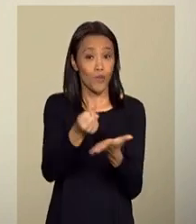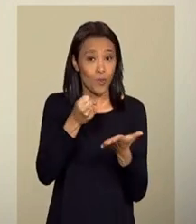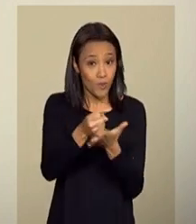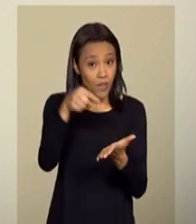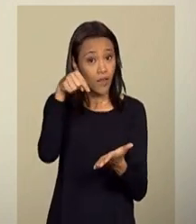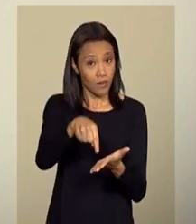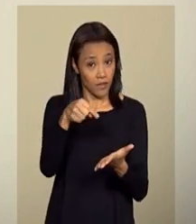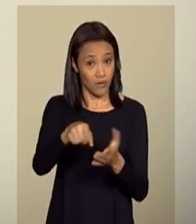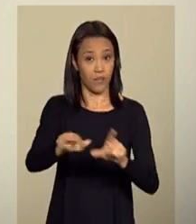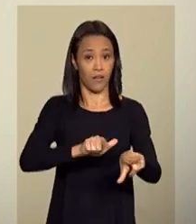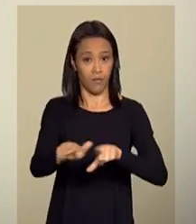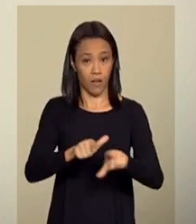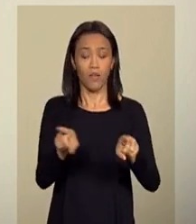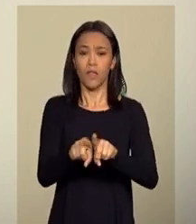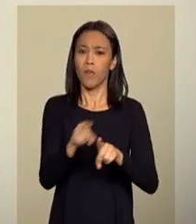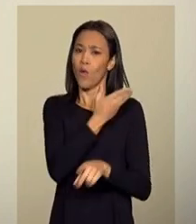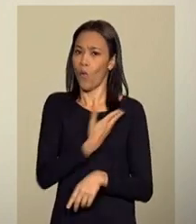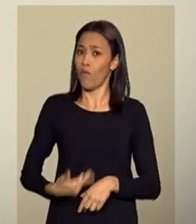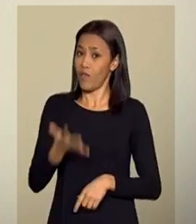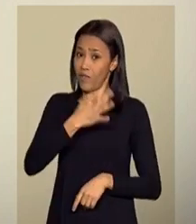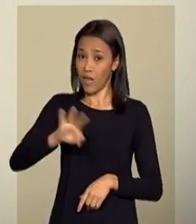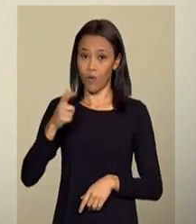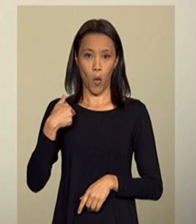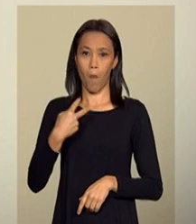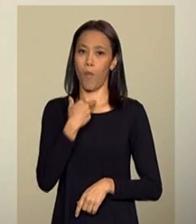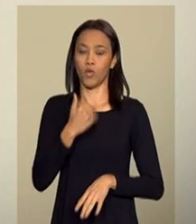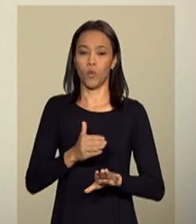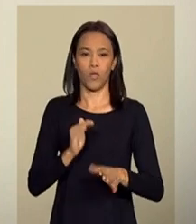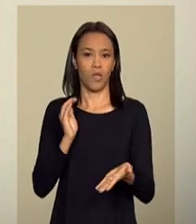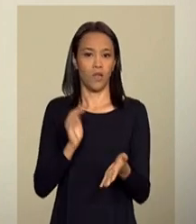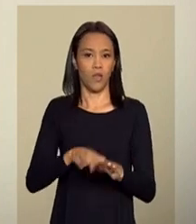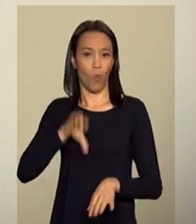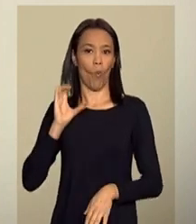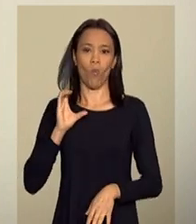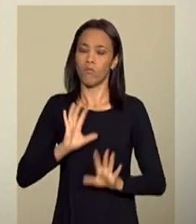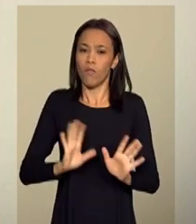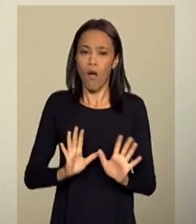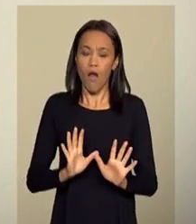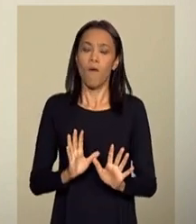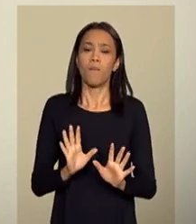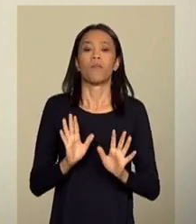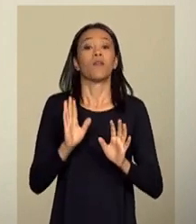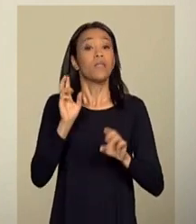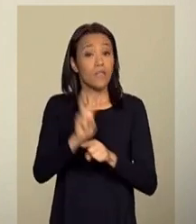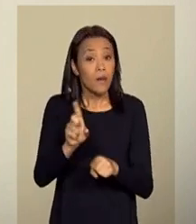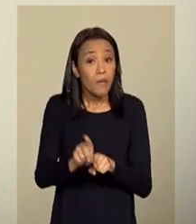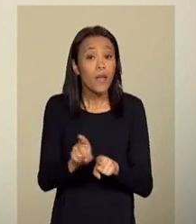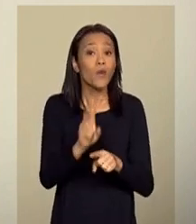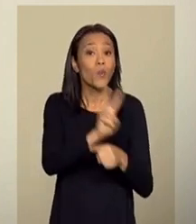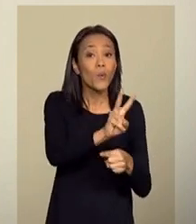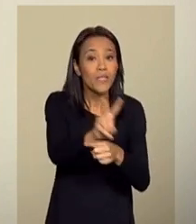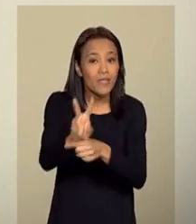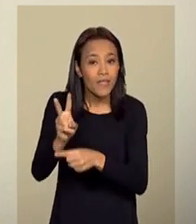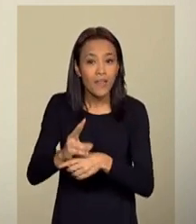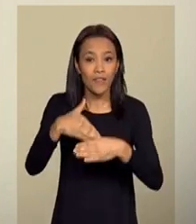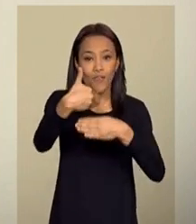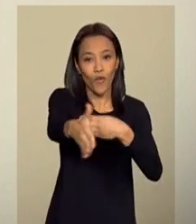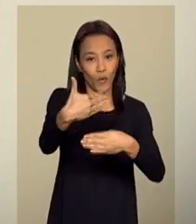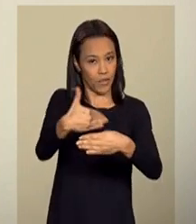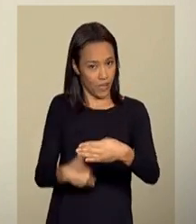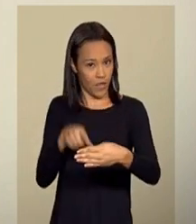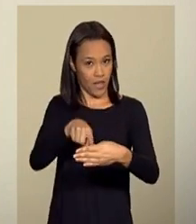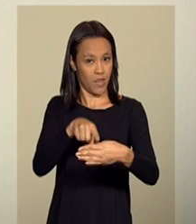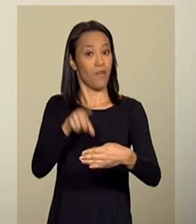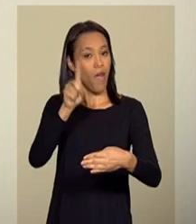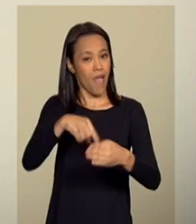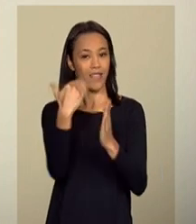processo o governo federal não pode se omitir e fazemos isso Luciano cuidando das nossas fronteiras por meio